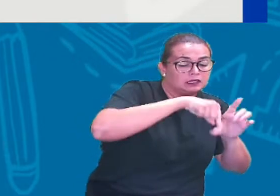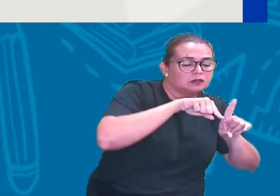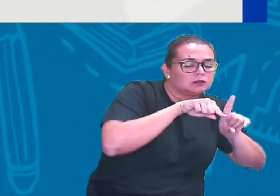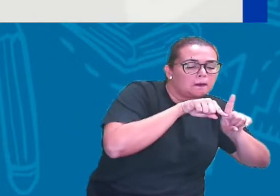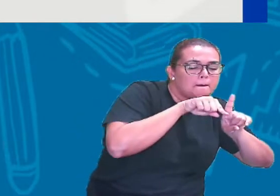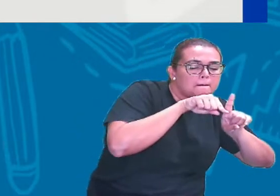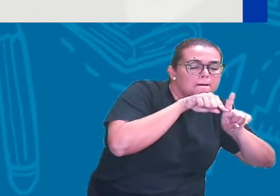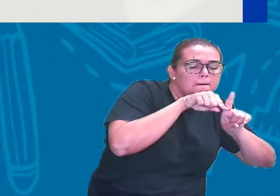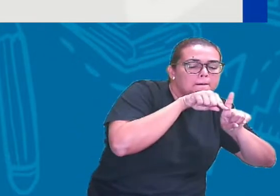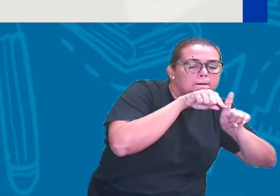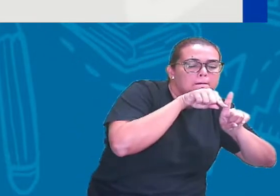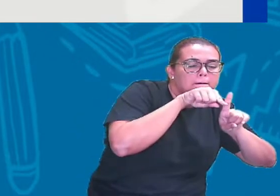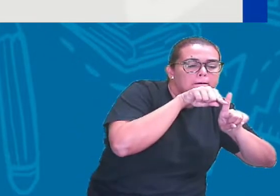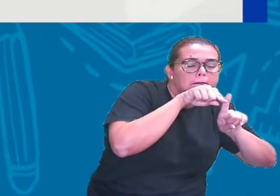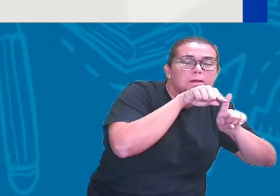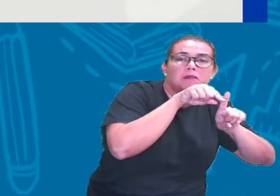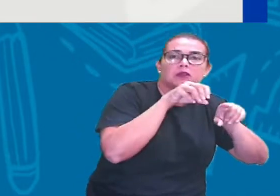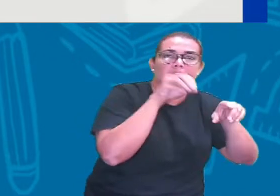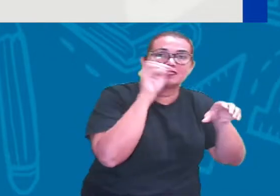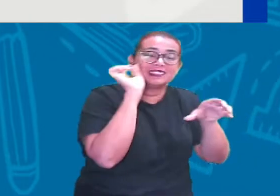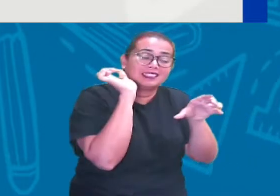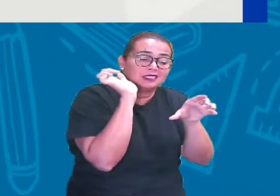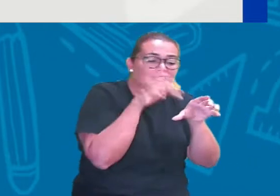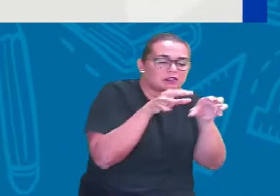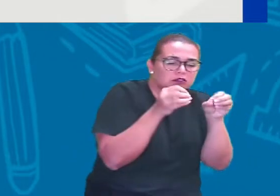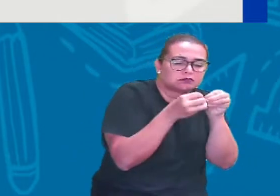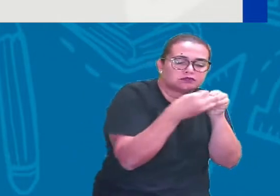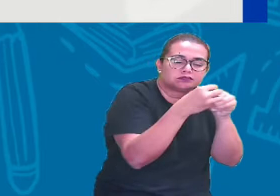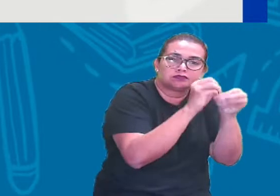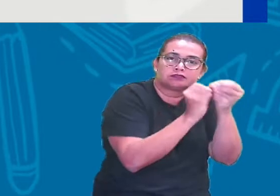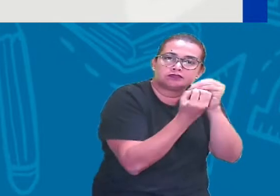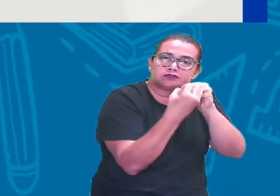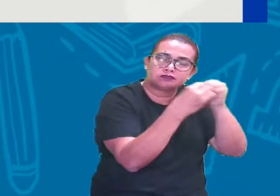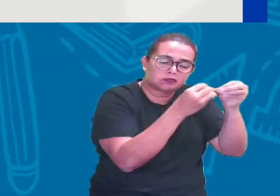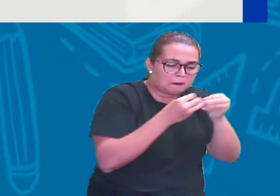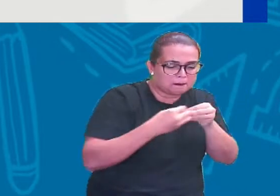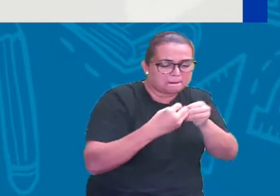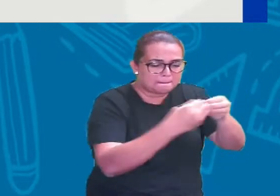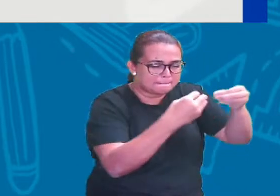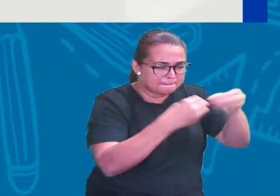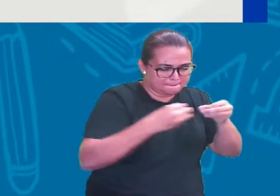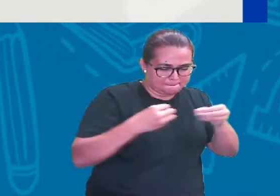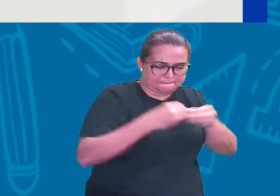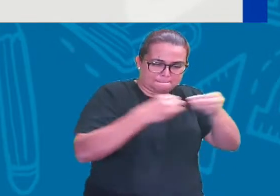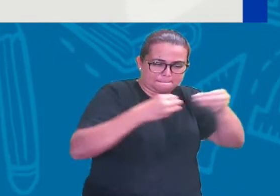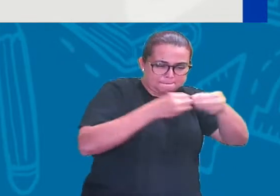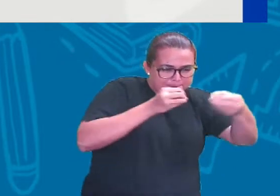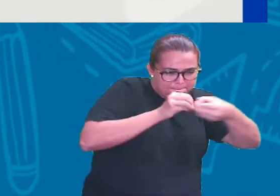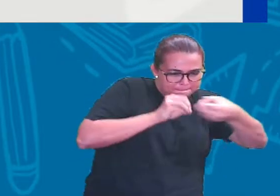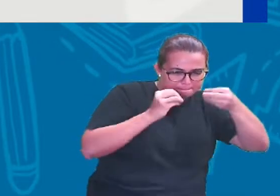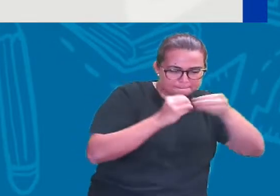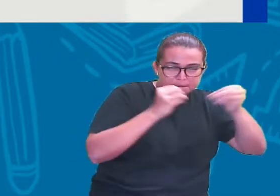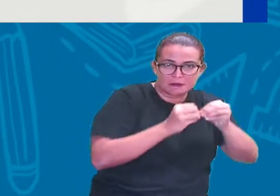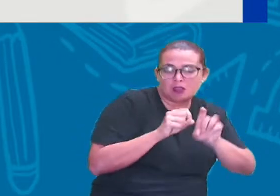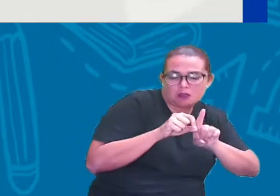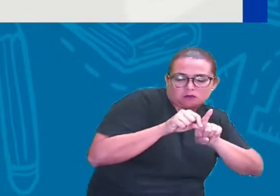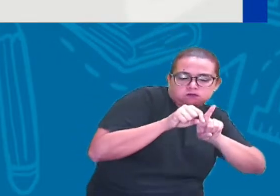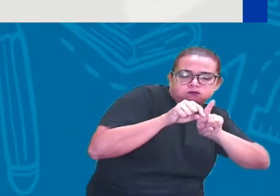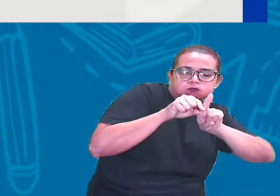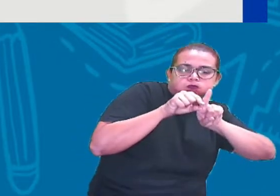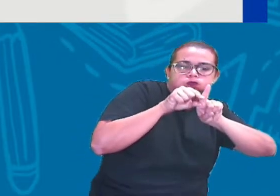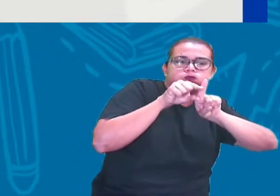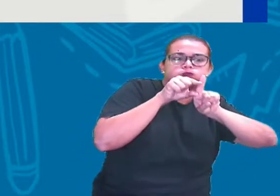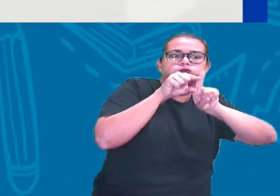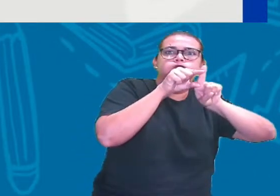quê? Batimento, vai bater as moléculas em si e começar a ter um aumento da sua temperatura, tá